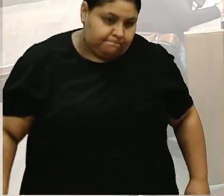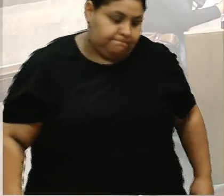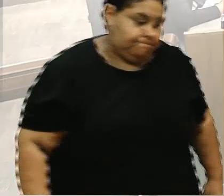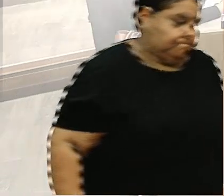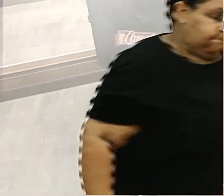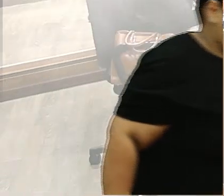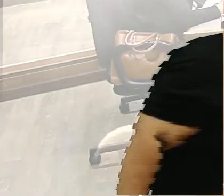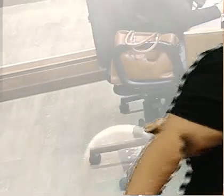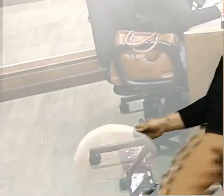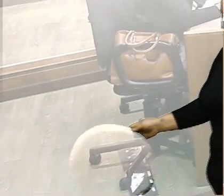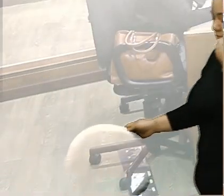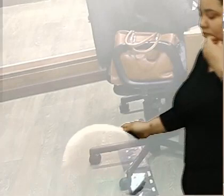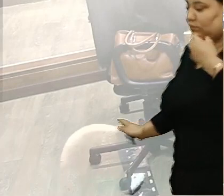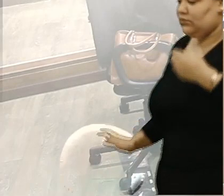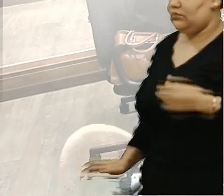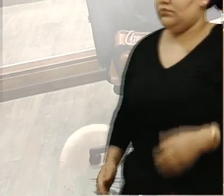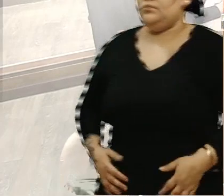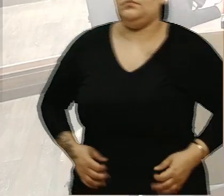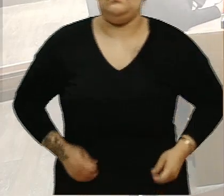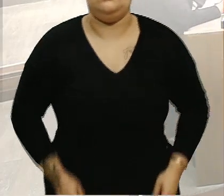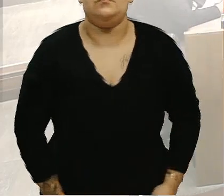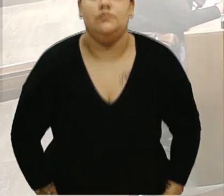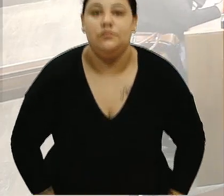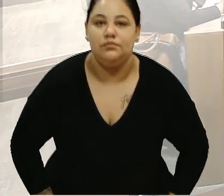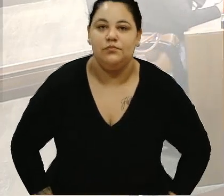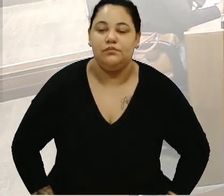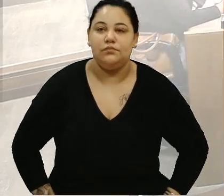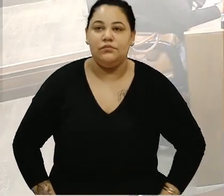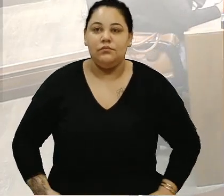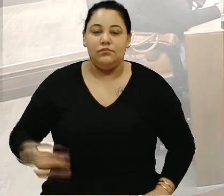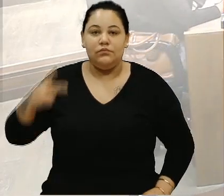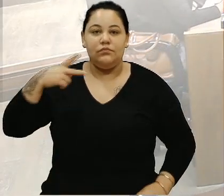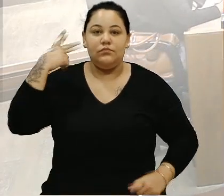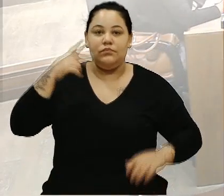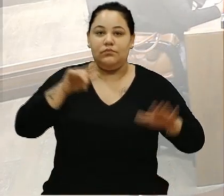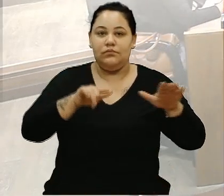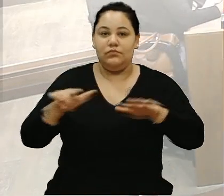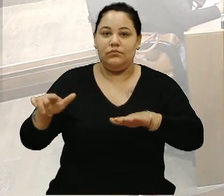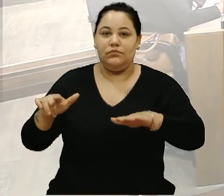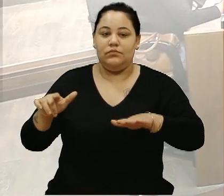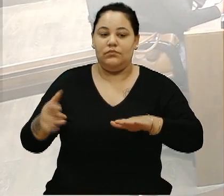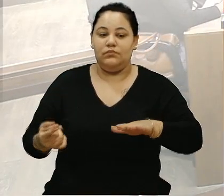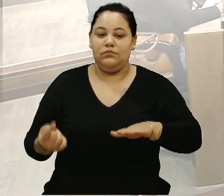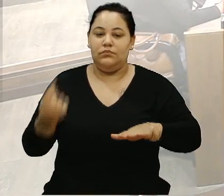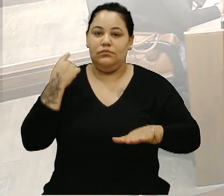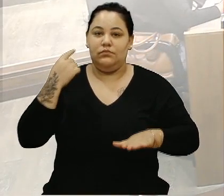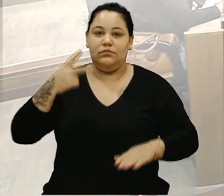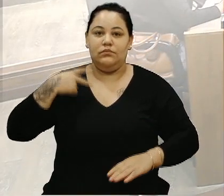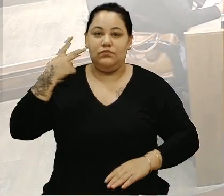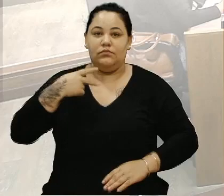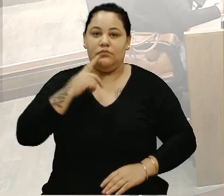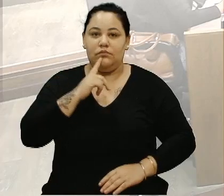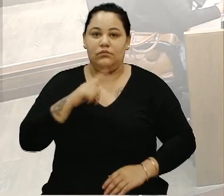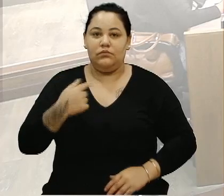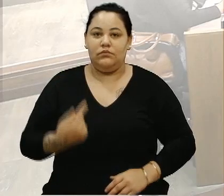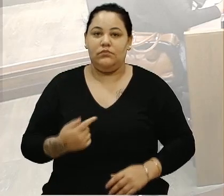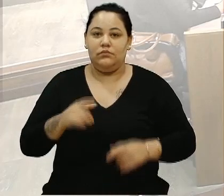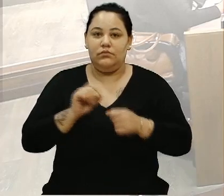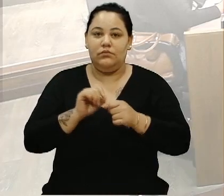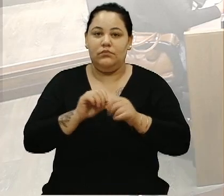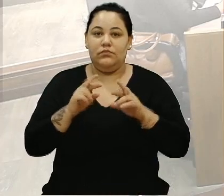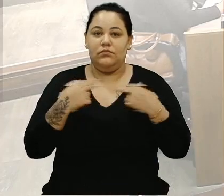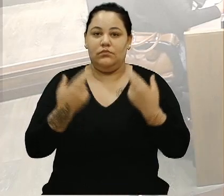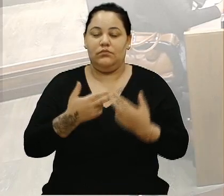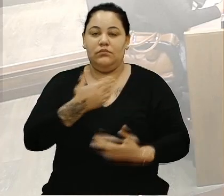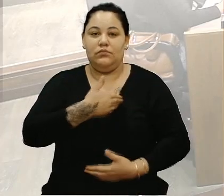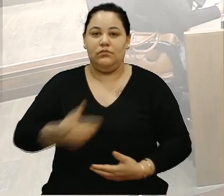que foi na legislatura passada, a vereadora Gladys fez uma audiência pública sobre a questão das águas. E o palestrante, que é um cara intelectual,